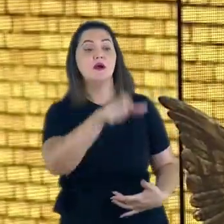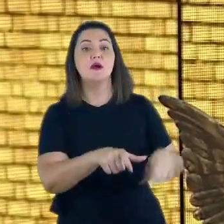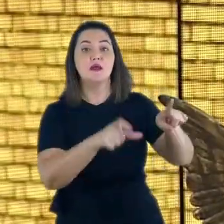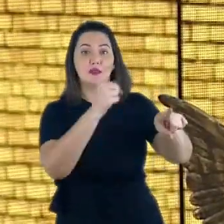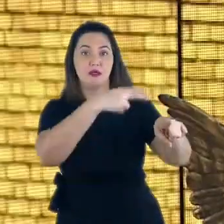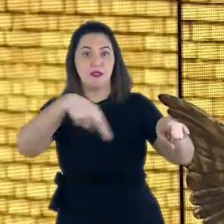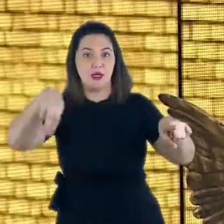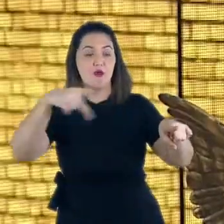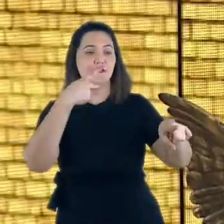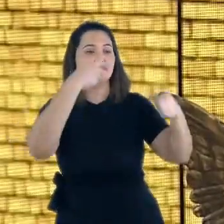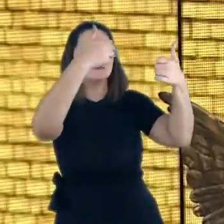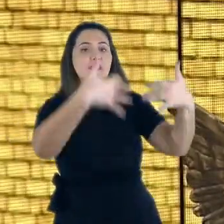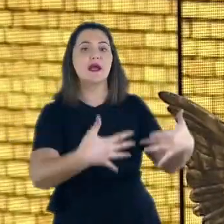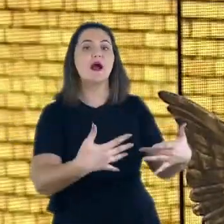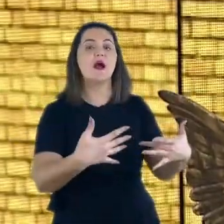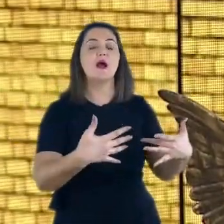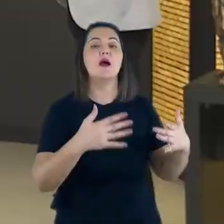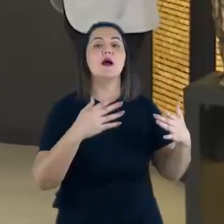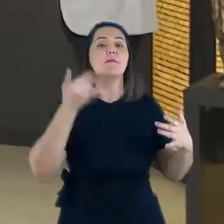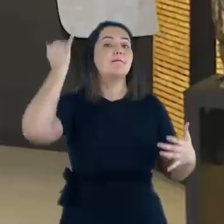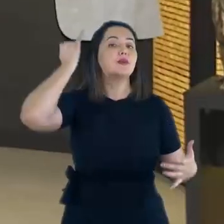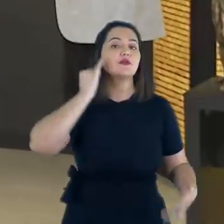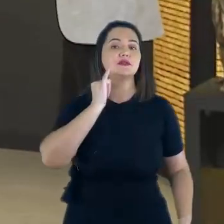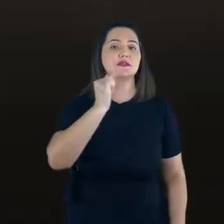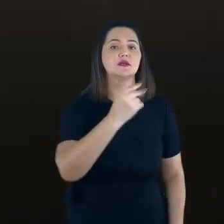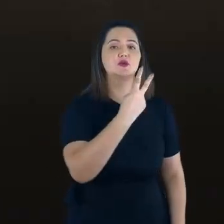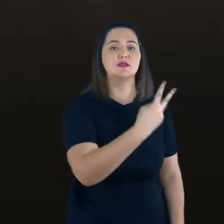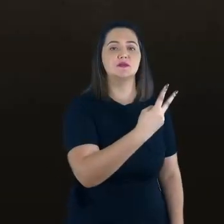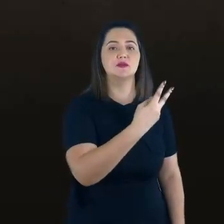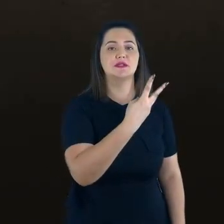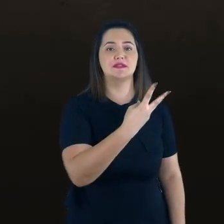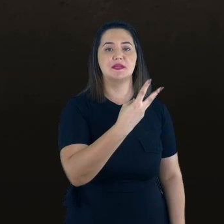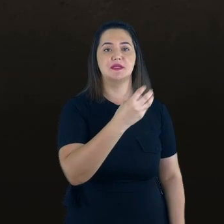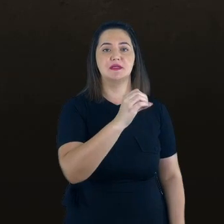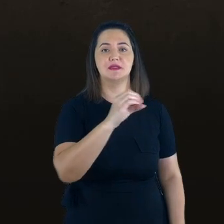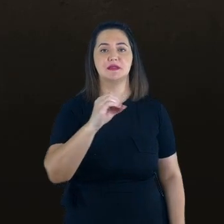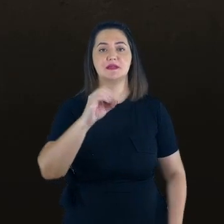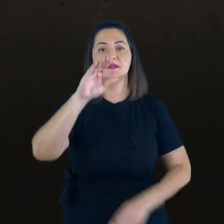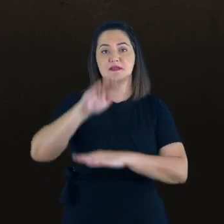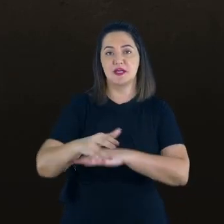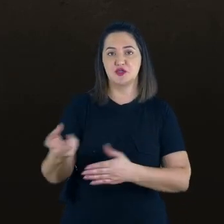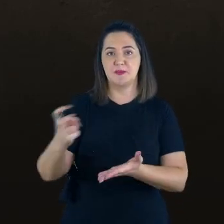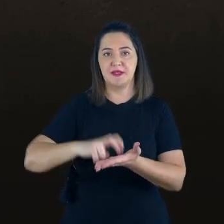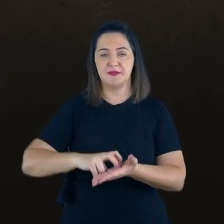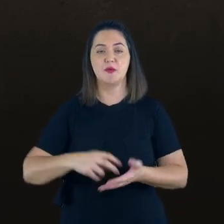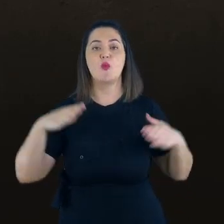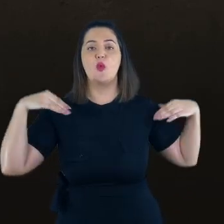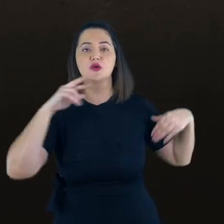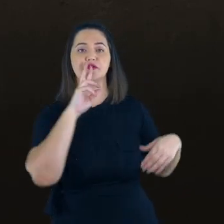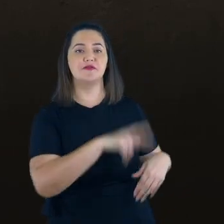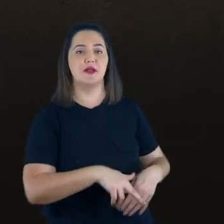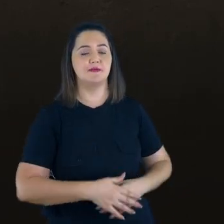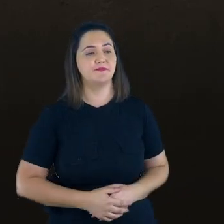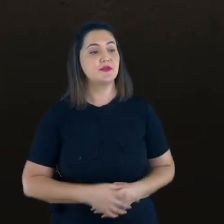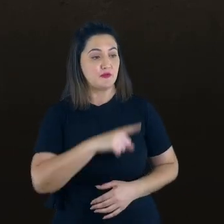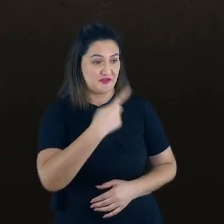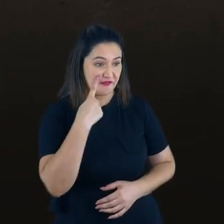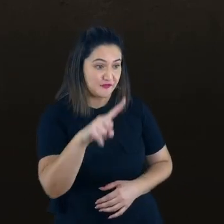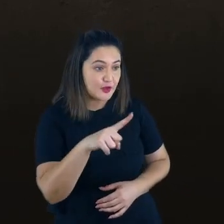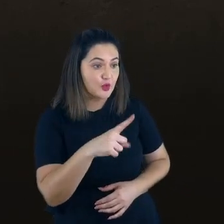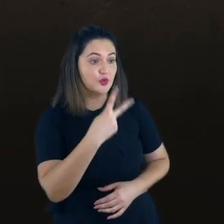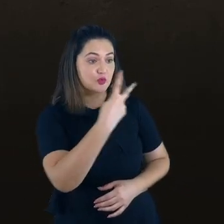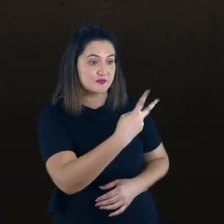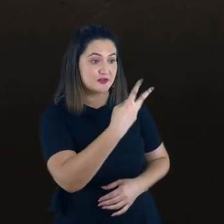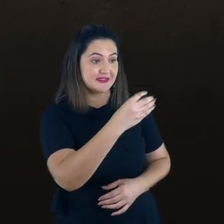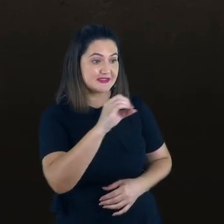de 2.300 tardes e manhãs. O anjo diz assim: a visão das tardes e das manhãs que você recebeu é